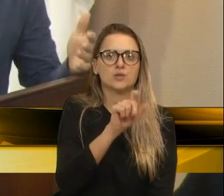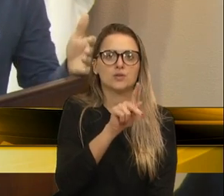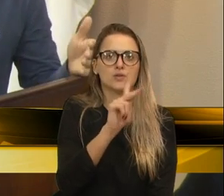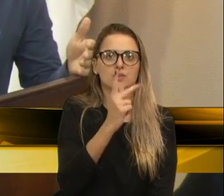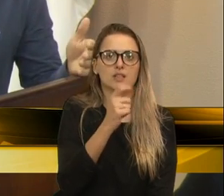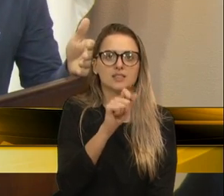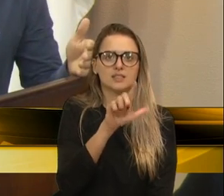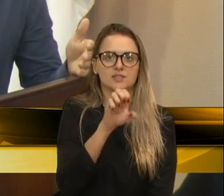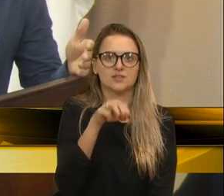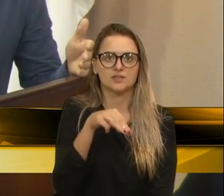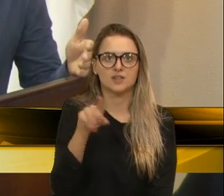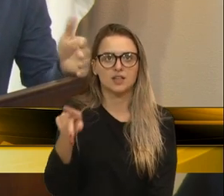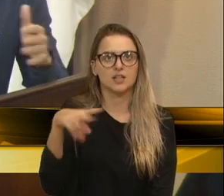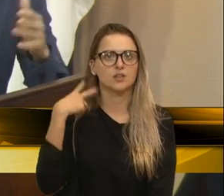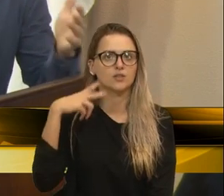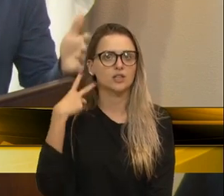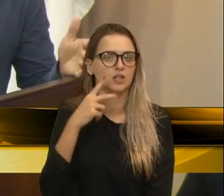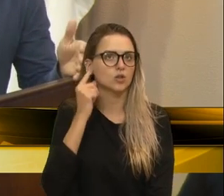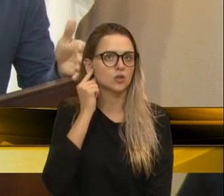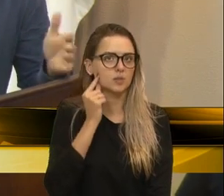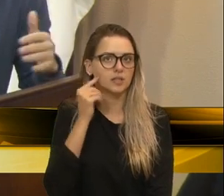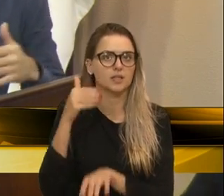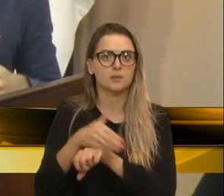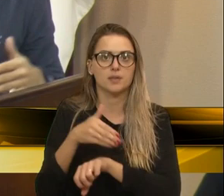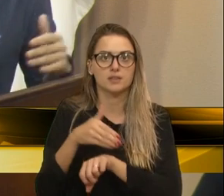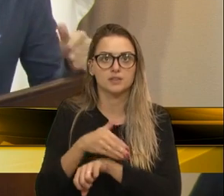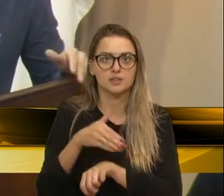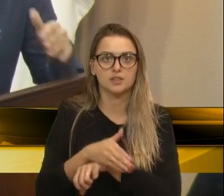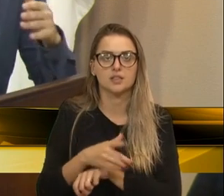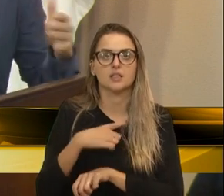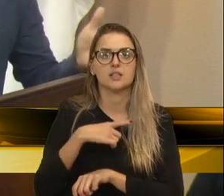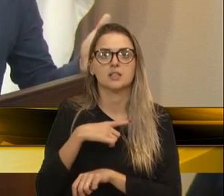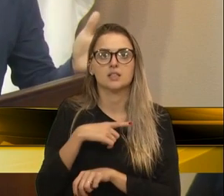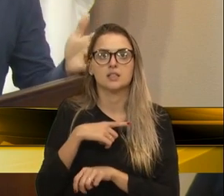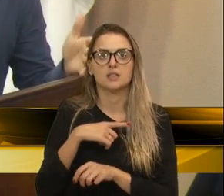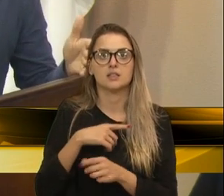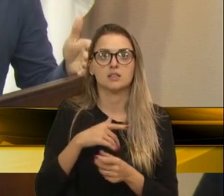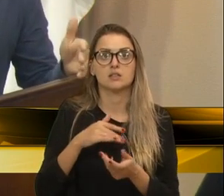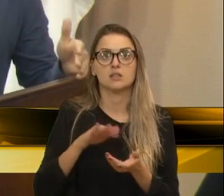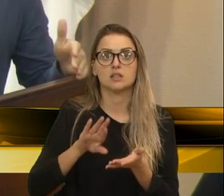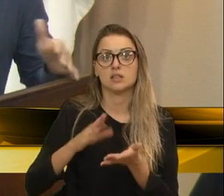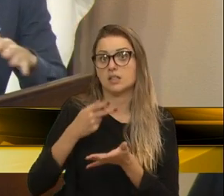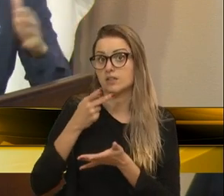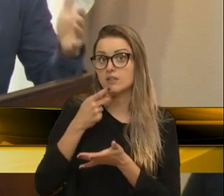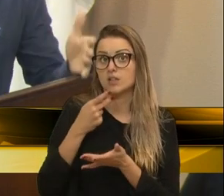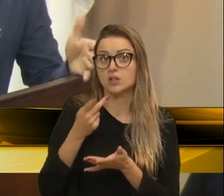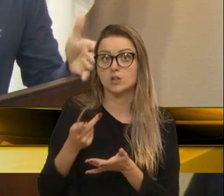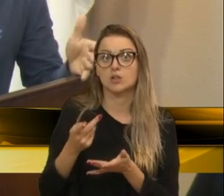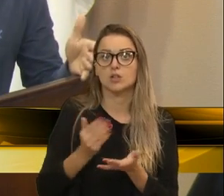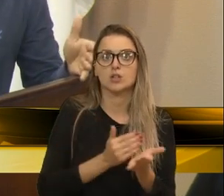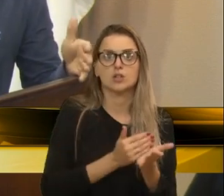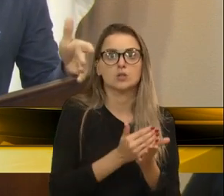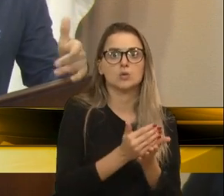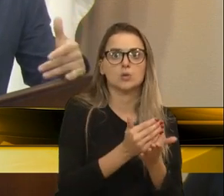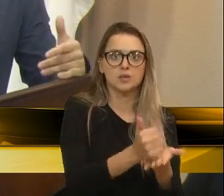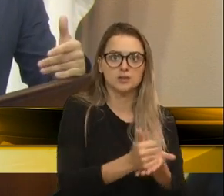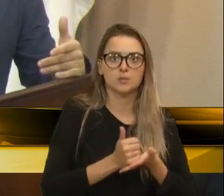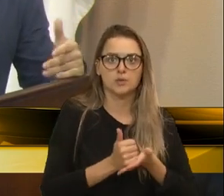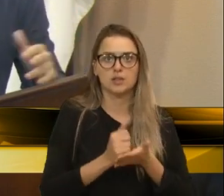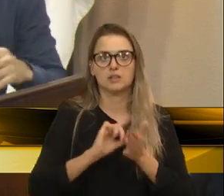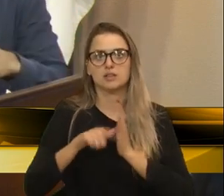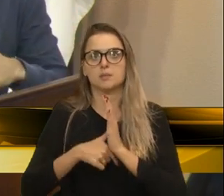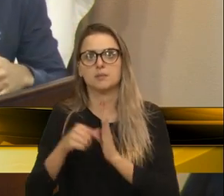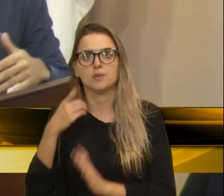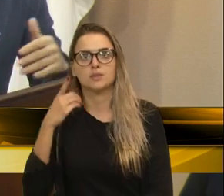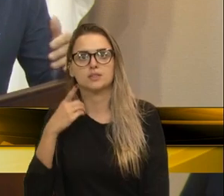pô, o vereador Bandeira se elegeu, concorreu, tirou votos dos deputados. Não, ele mesmo falando. No início ele ia me apoiar, depois o Bandeira